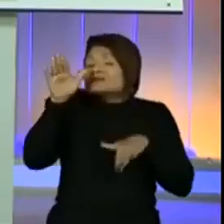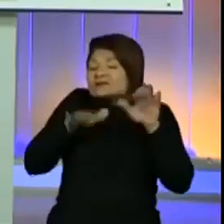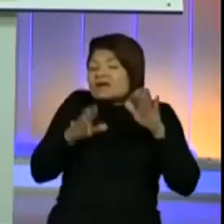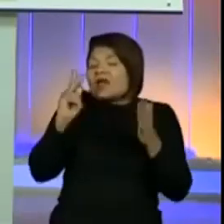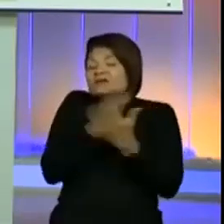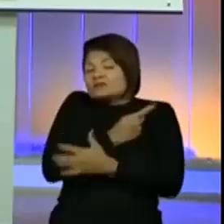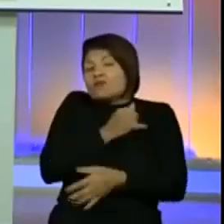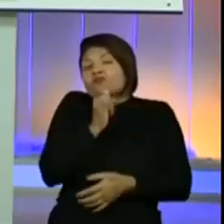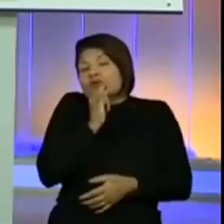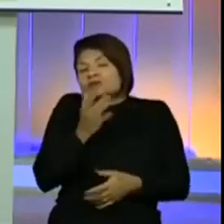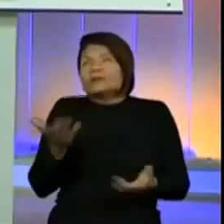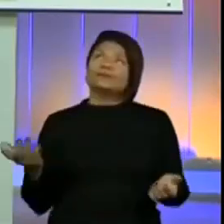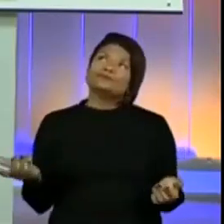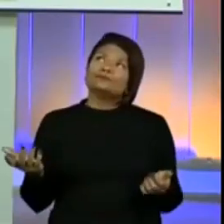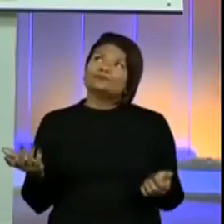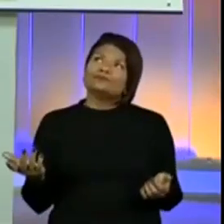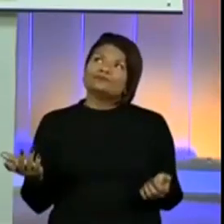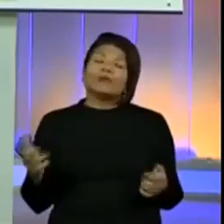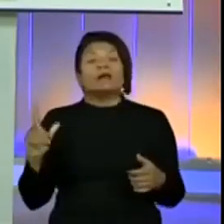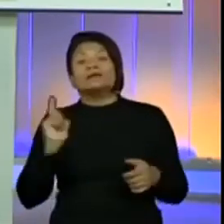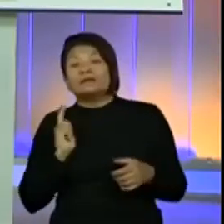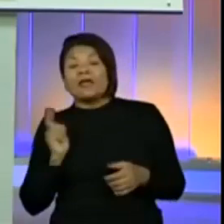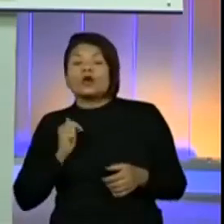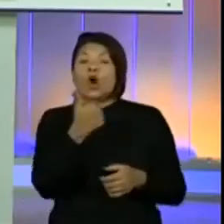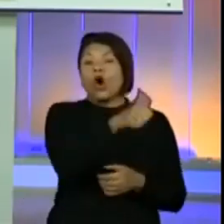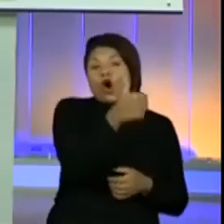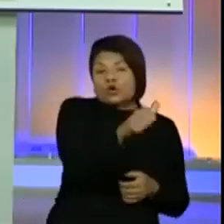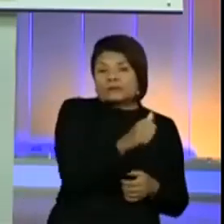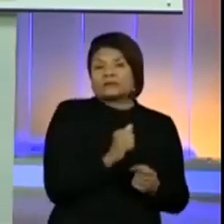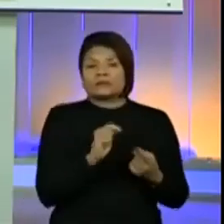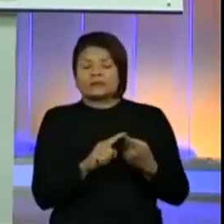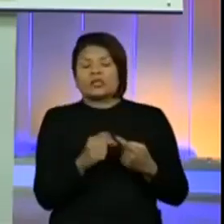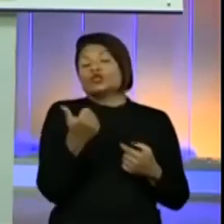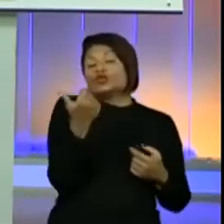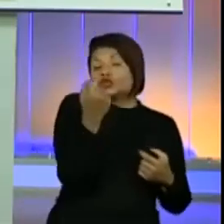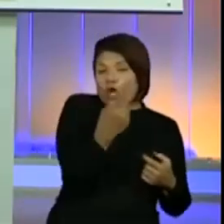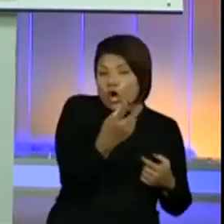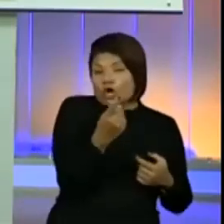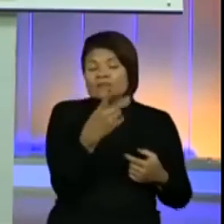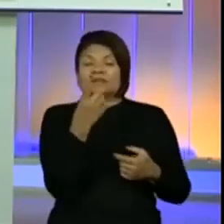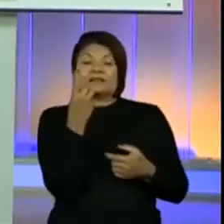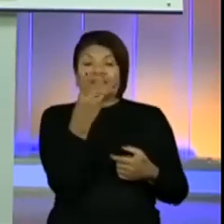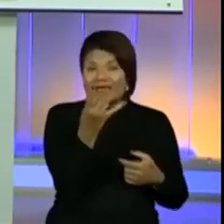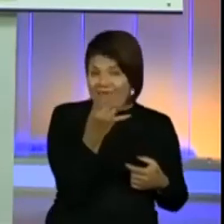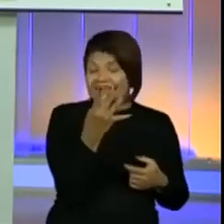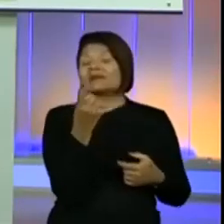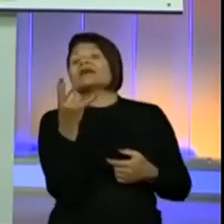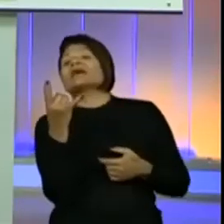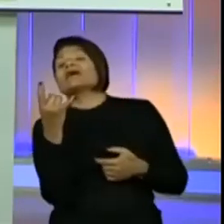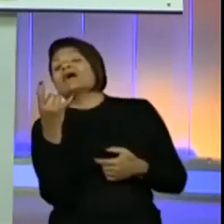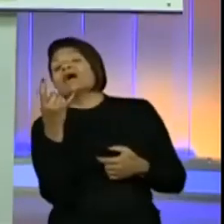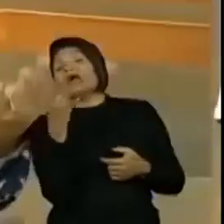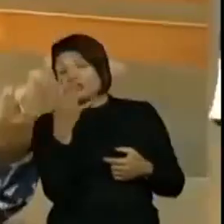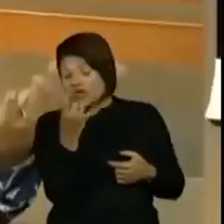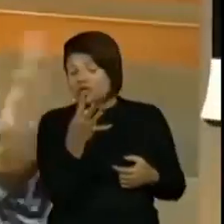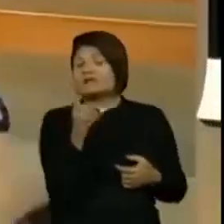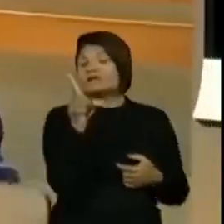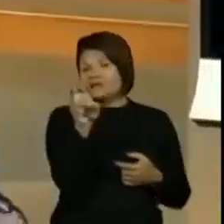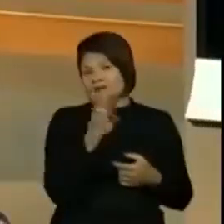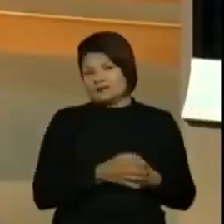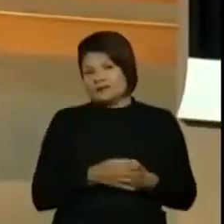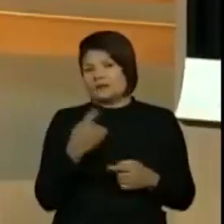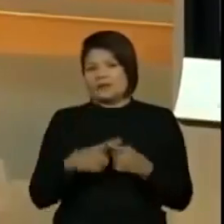por exemplo, quando a gente tem 11, 12, 13, 14 e 15. Por quê? Você não